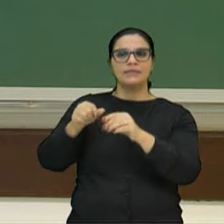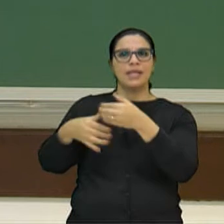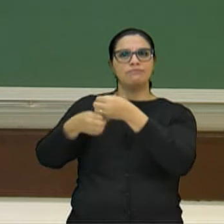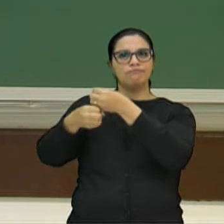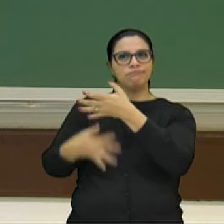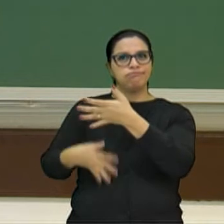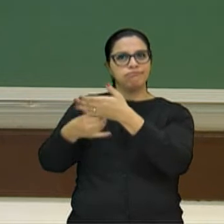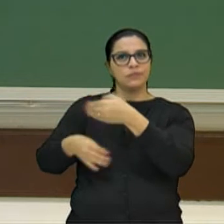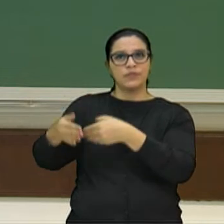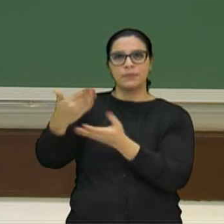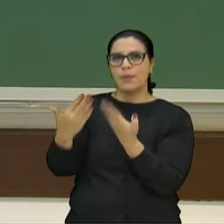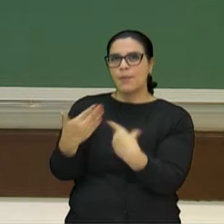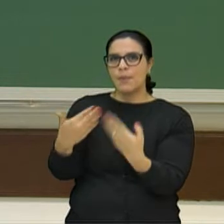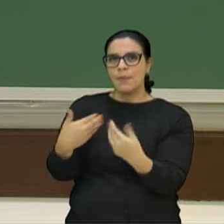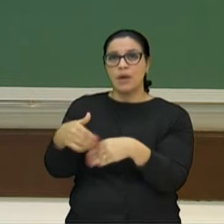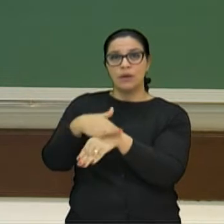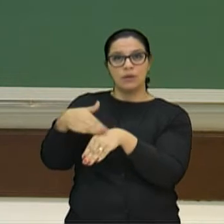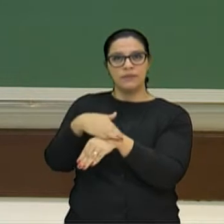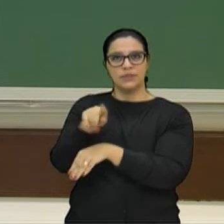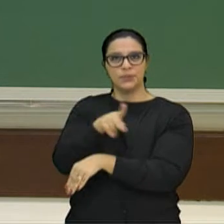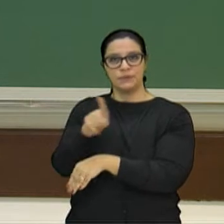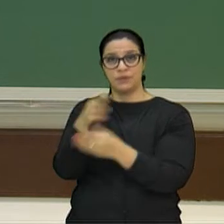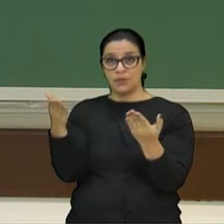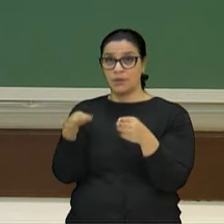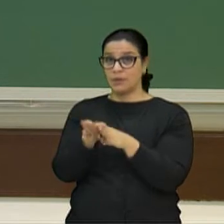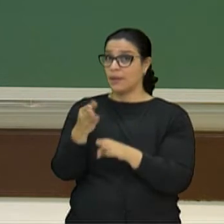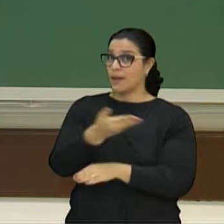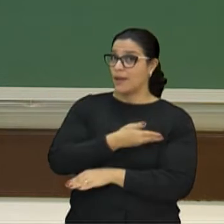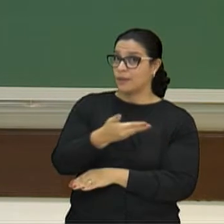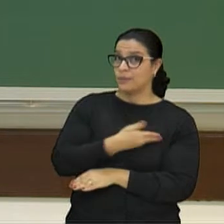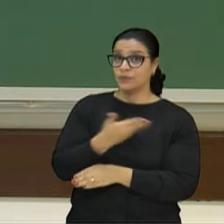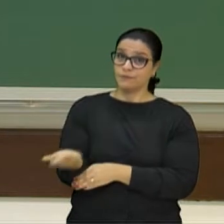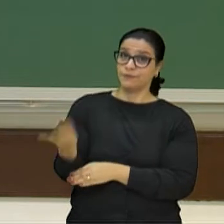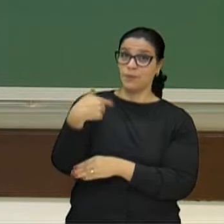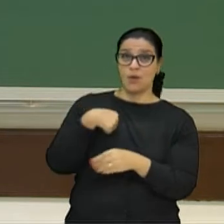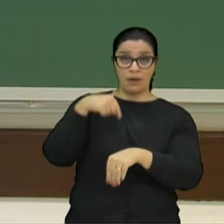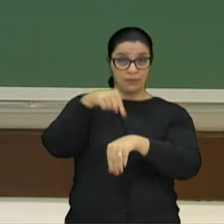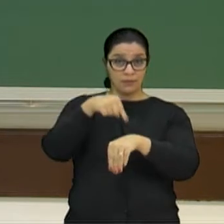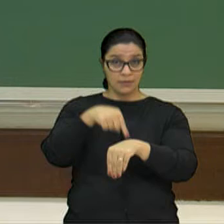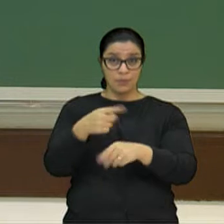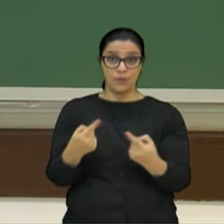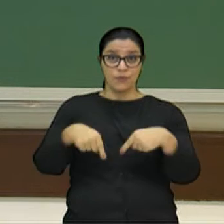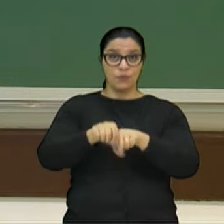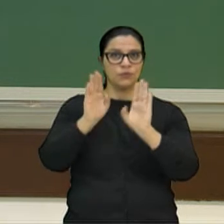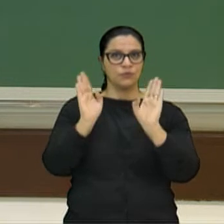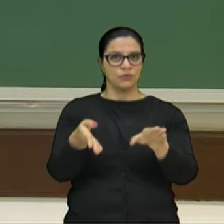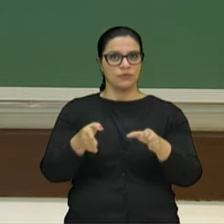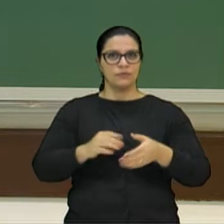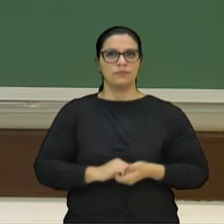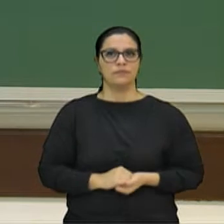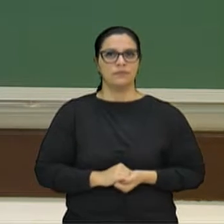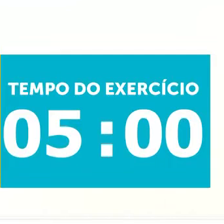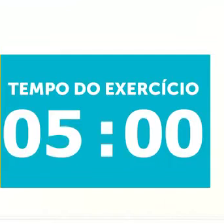para vocês estarem interagindo com os professores e seus colegas. Tranquilo? Então, vocês vão ter um tempinho, daqui a pouco voltamos.